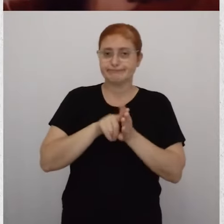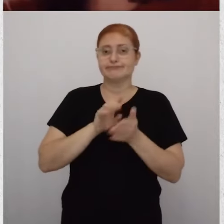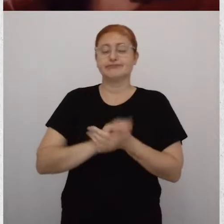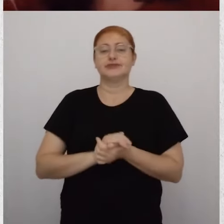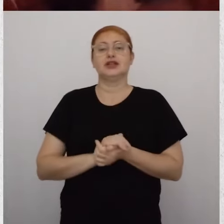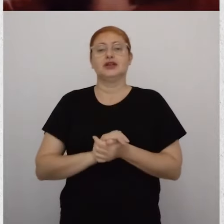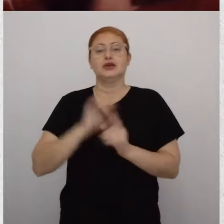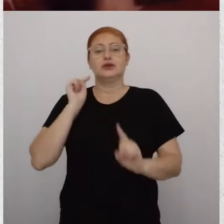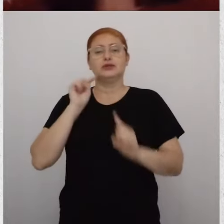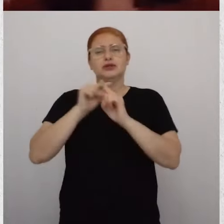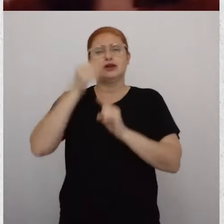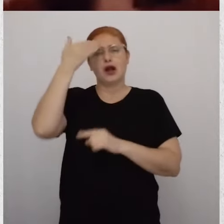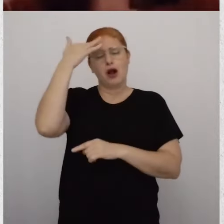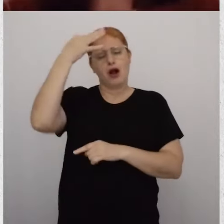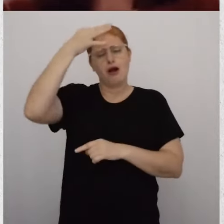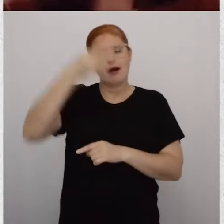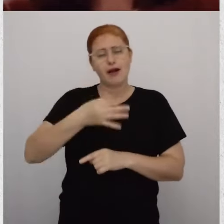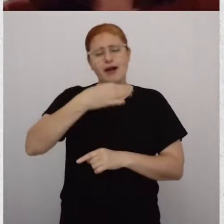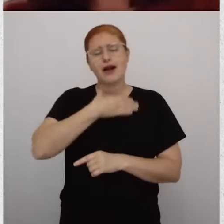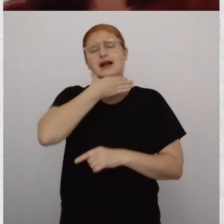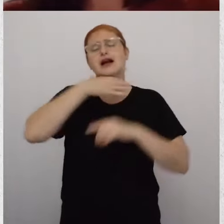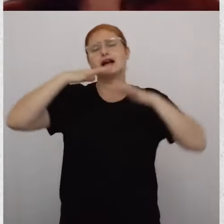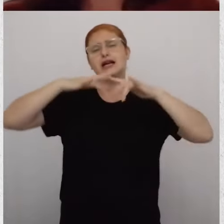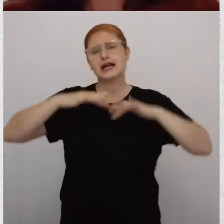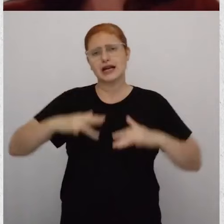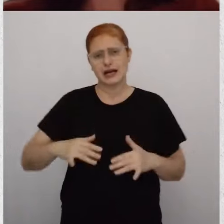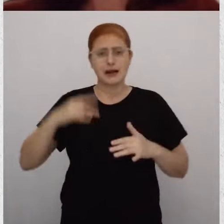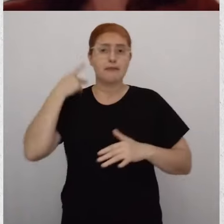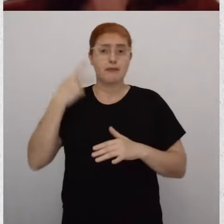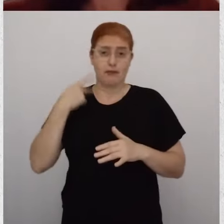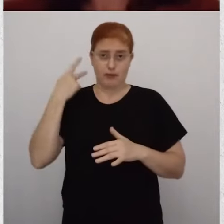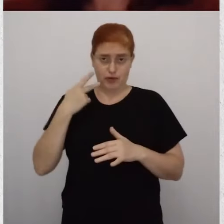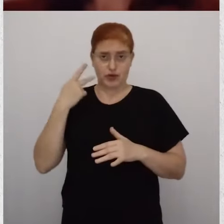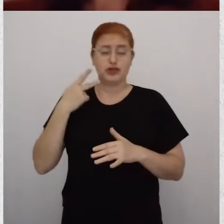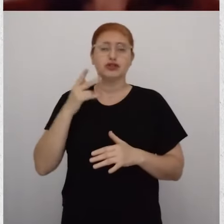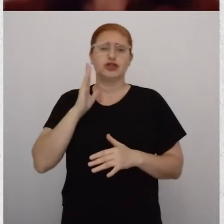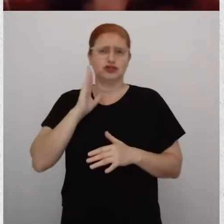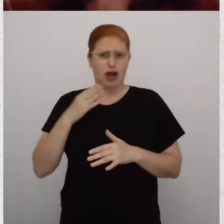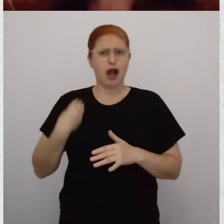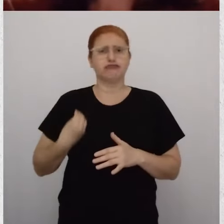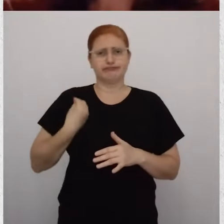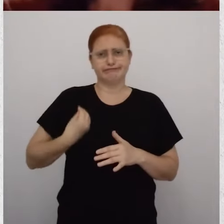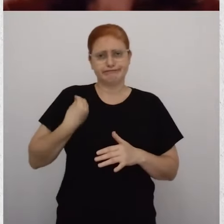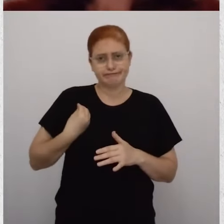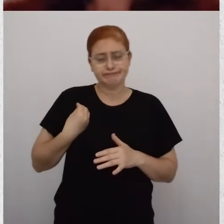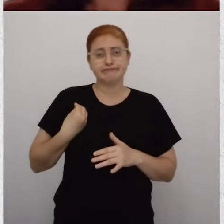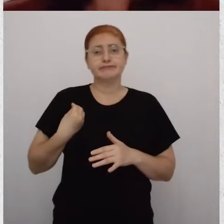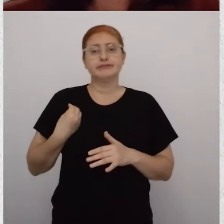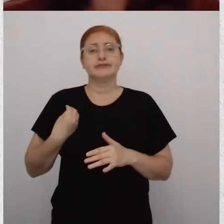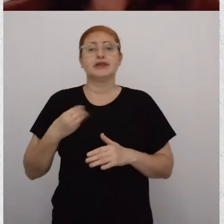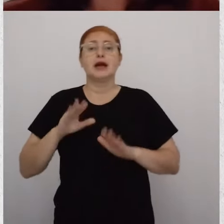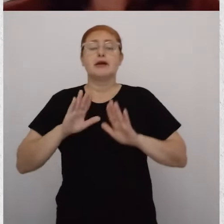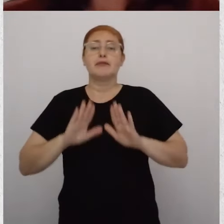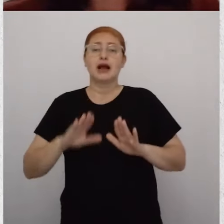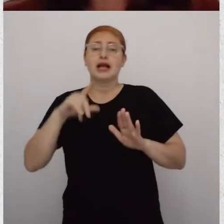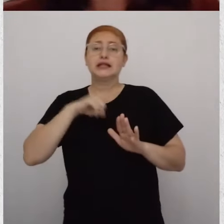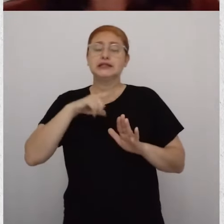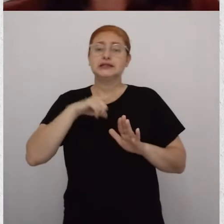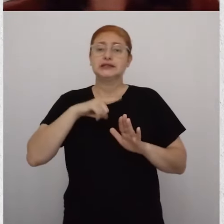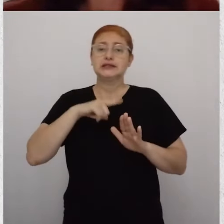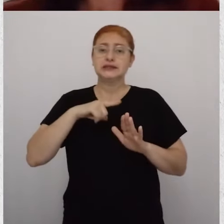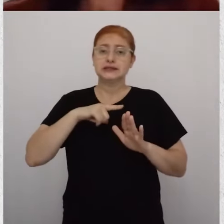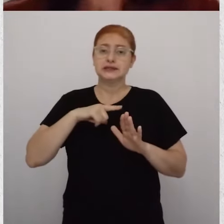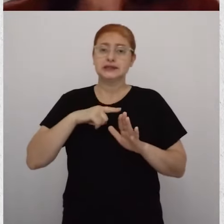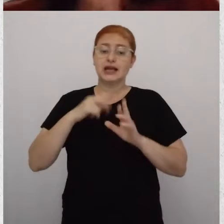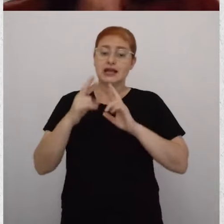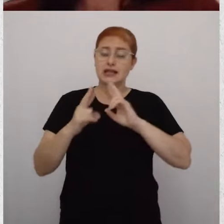parte da necessidade de compreender a crise política que está em curso e que estava em curso já, a partir das questões relacionadas à própria do campo da